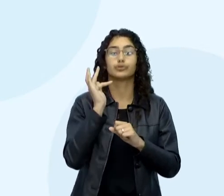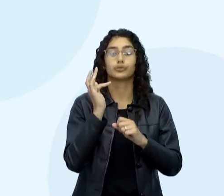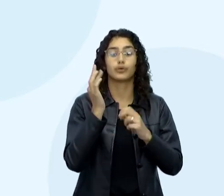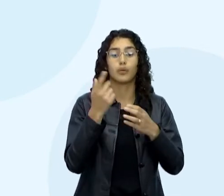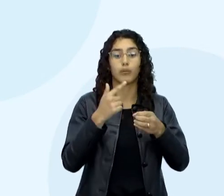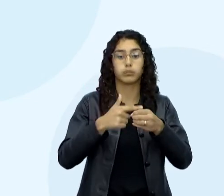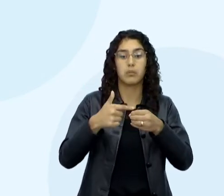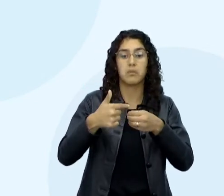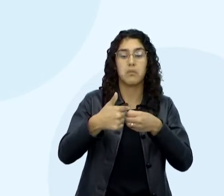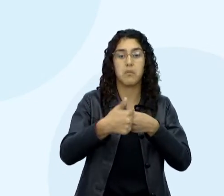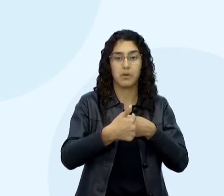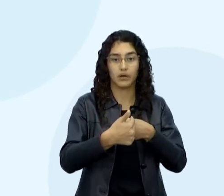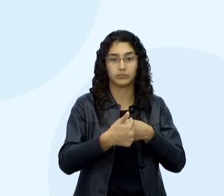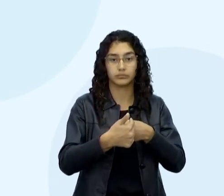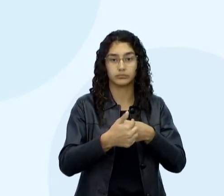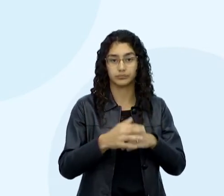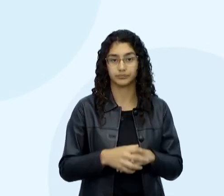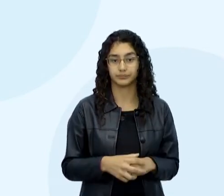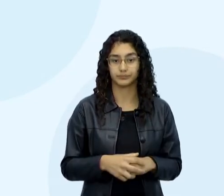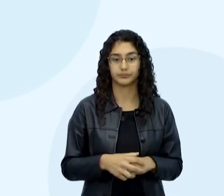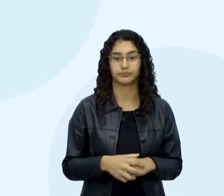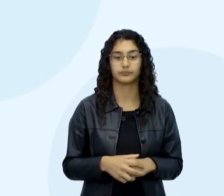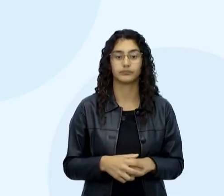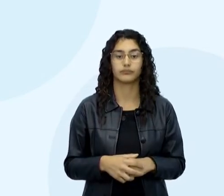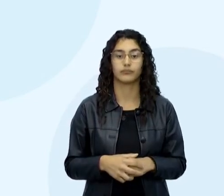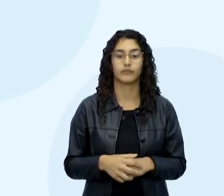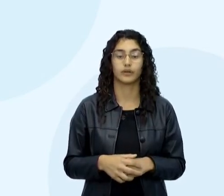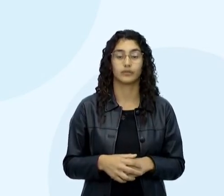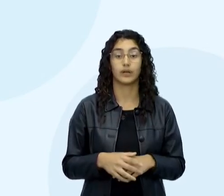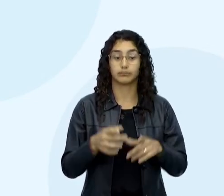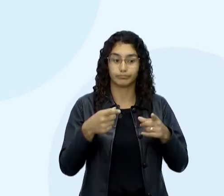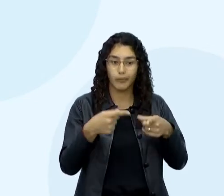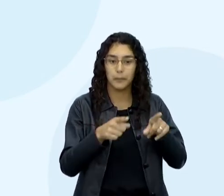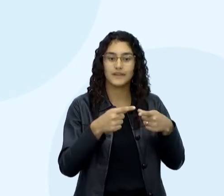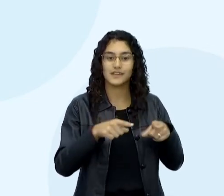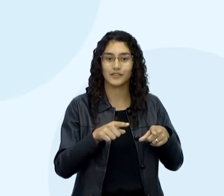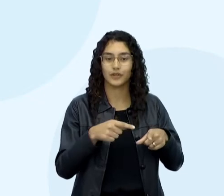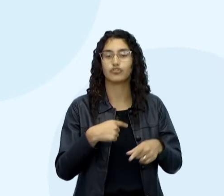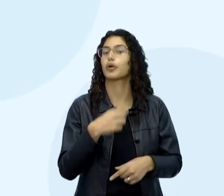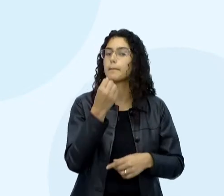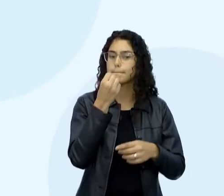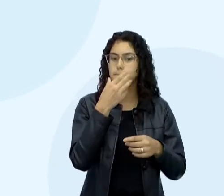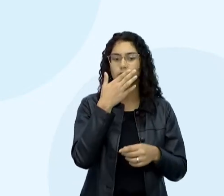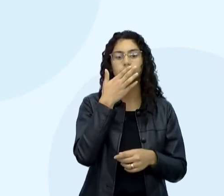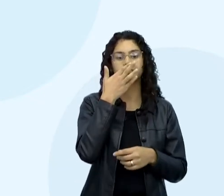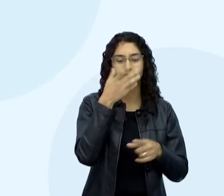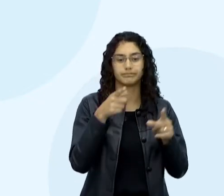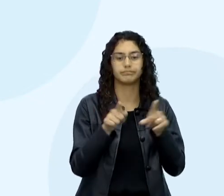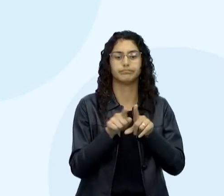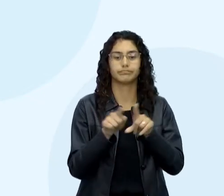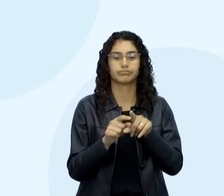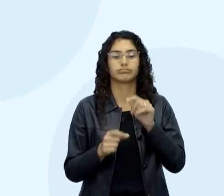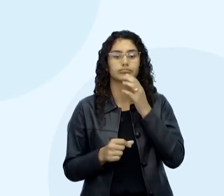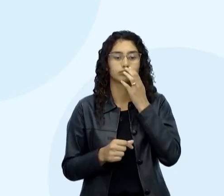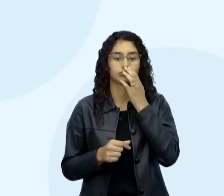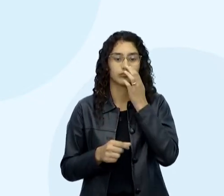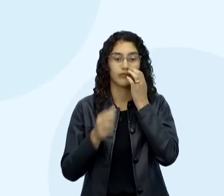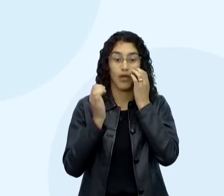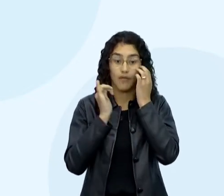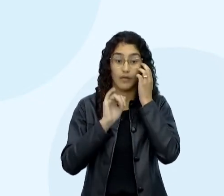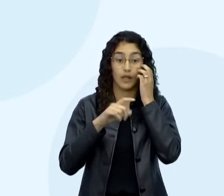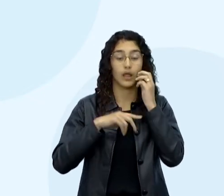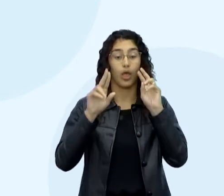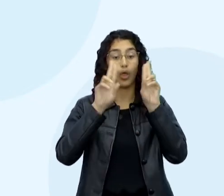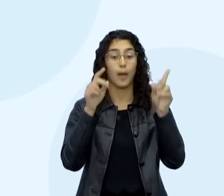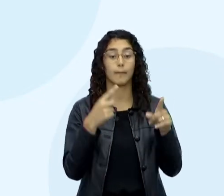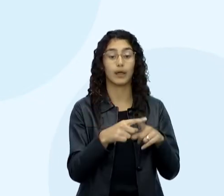metrópoles? Será esse o futuro das metrópoles? Tá problematizando, né? É, problematizando. Eu achei ótimo também problematizar, falar sobre esses temas,